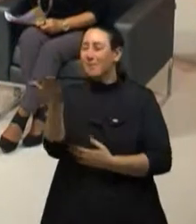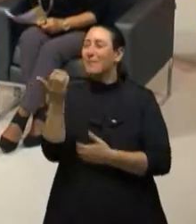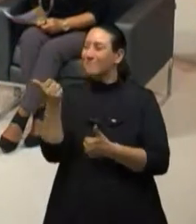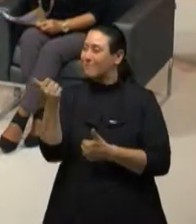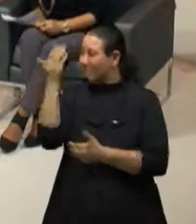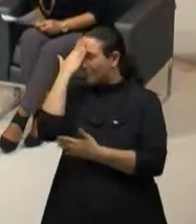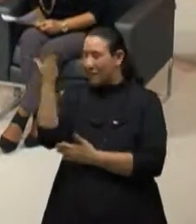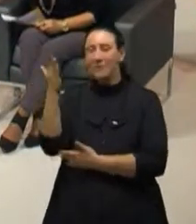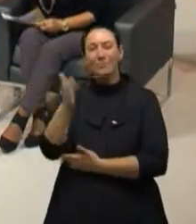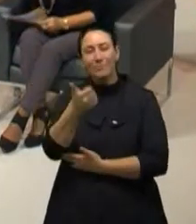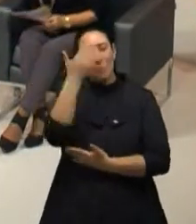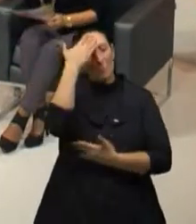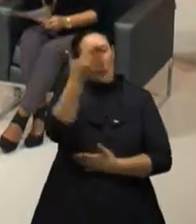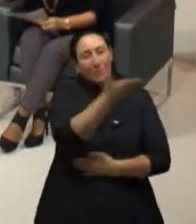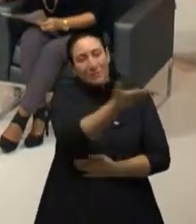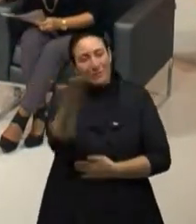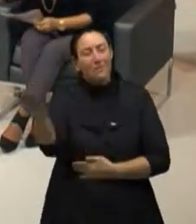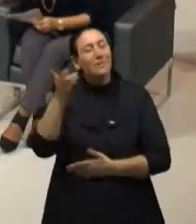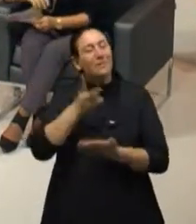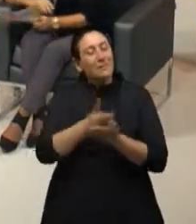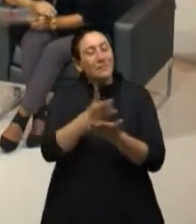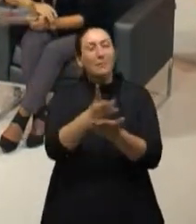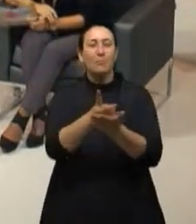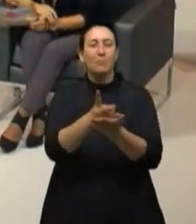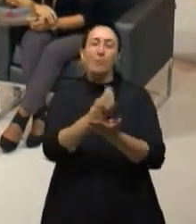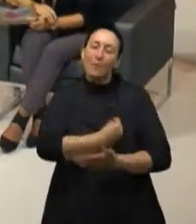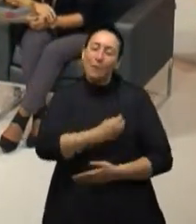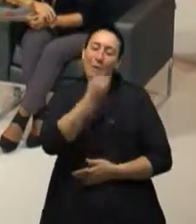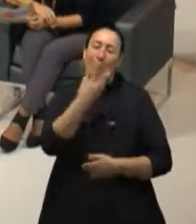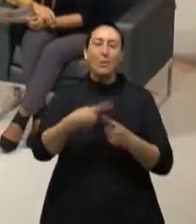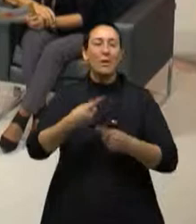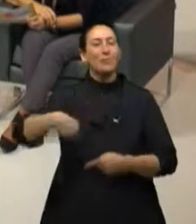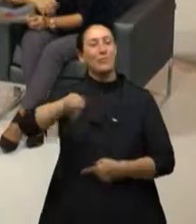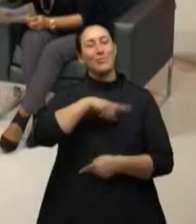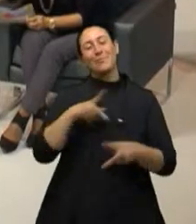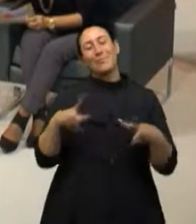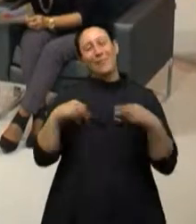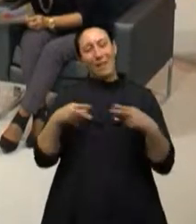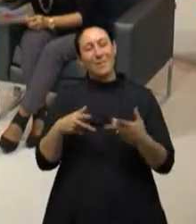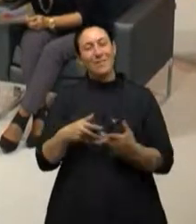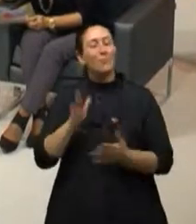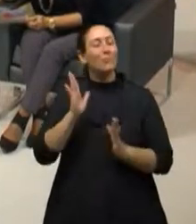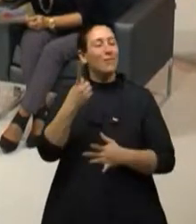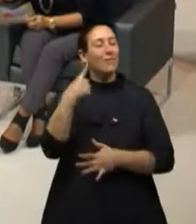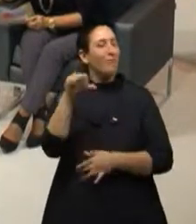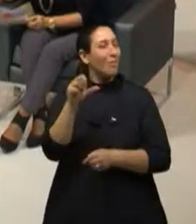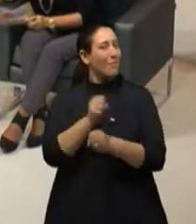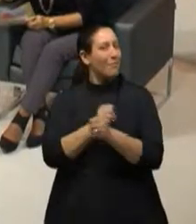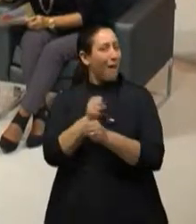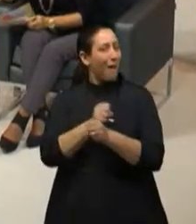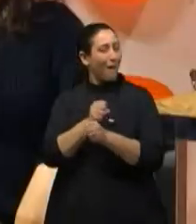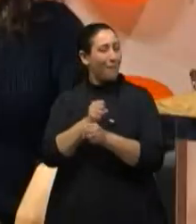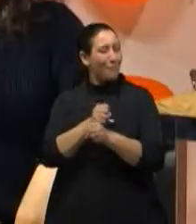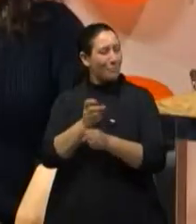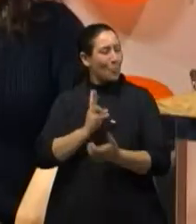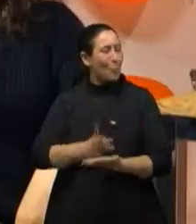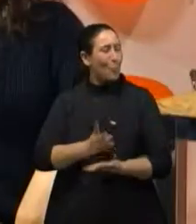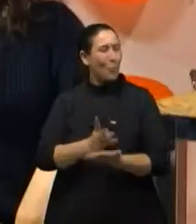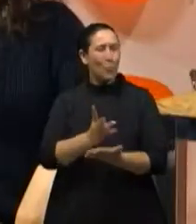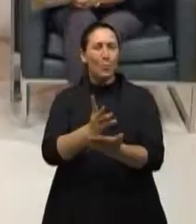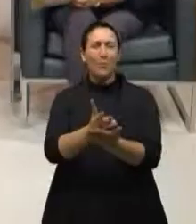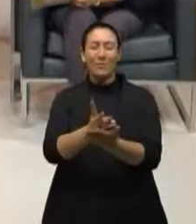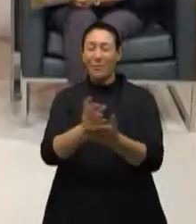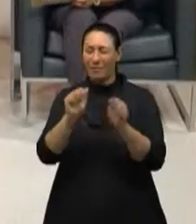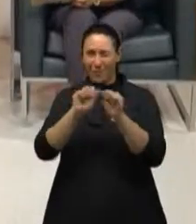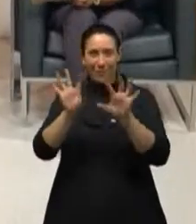maravilhosa obrigada a vocês que estão sempre aqui e viva bem porque a gente merece há 19 anos no ar olha vamos